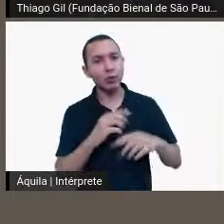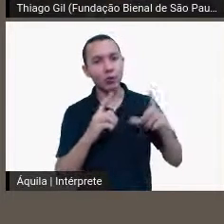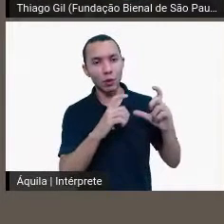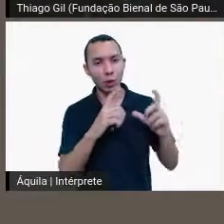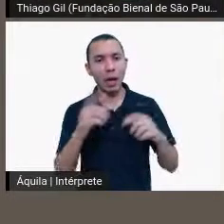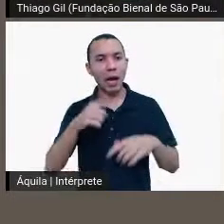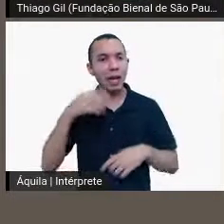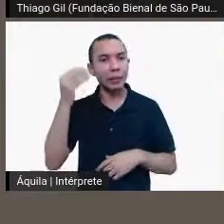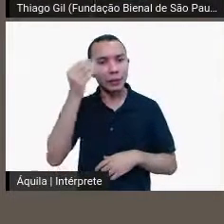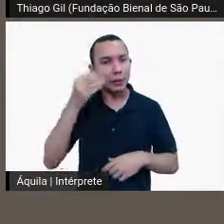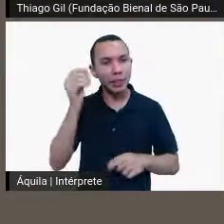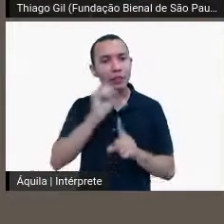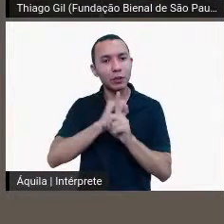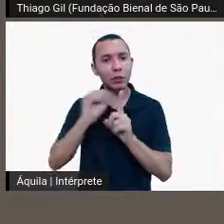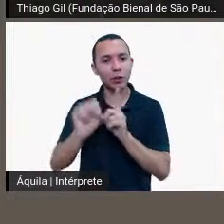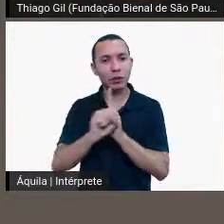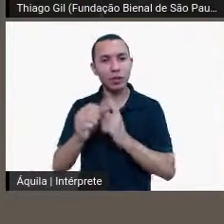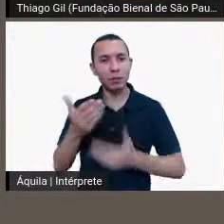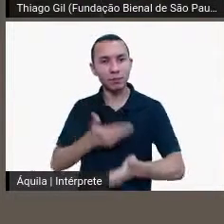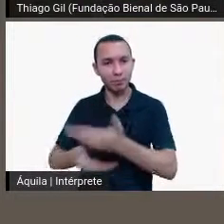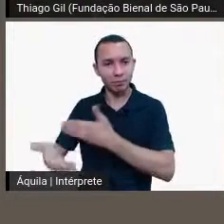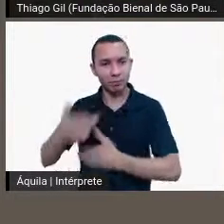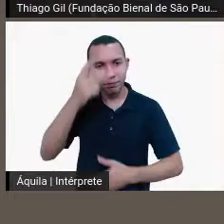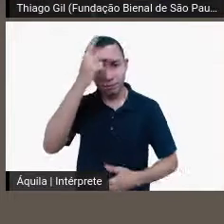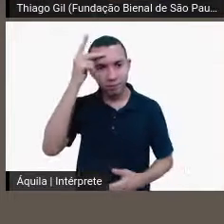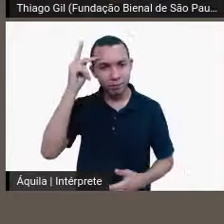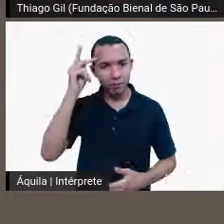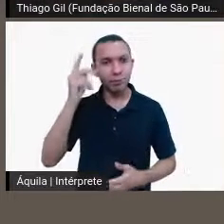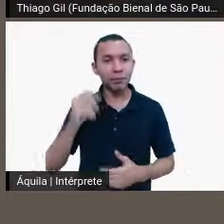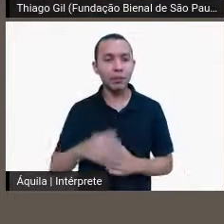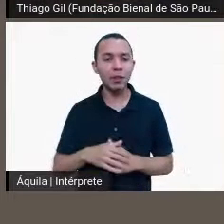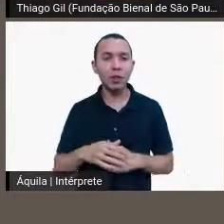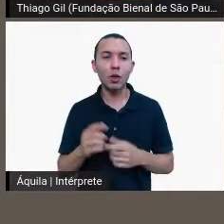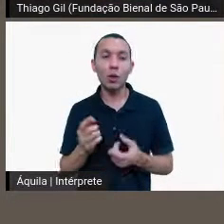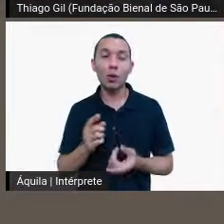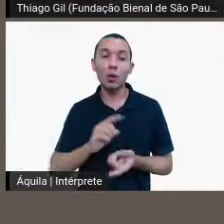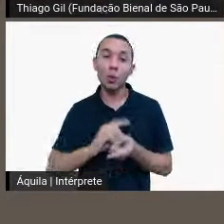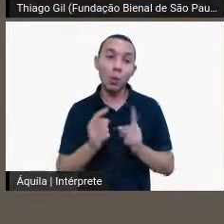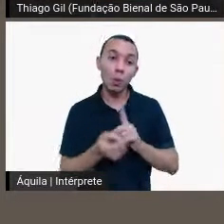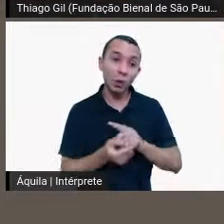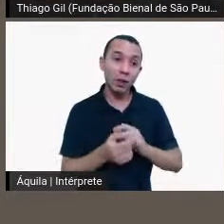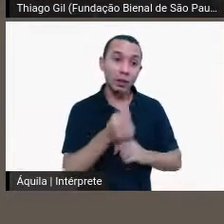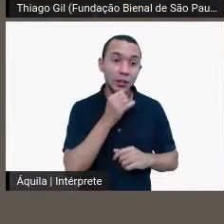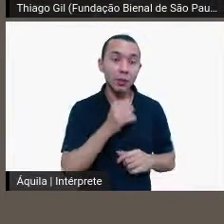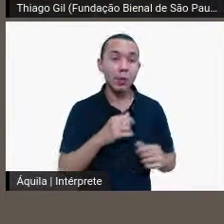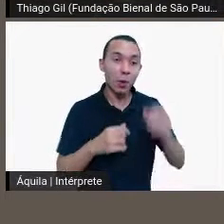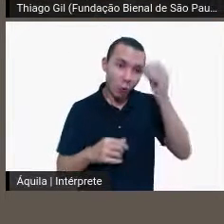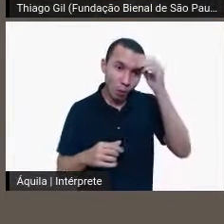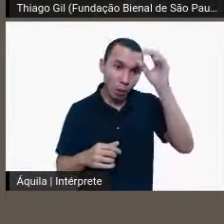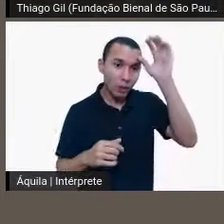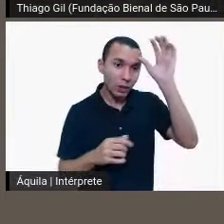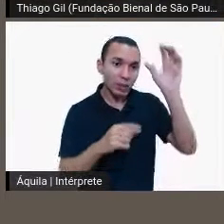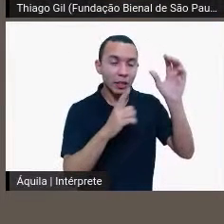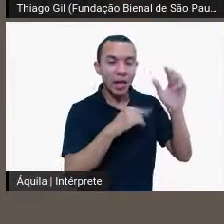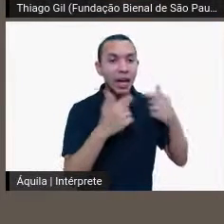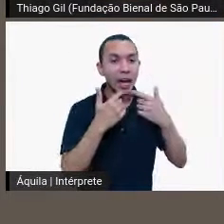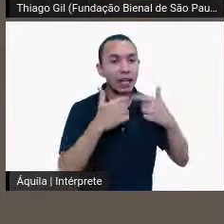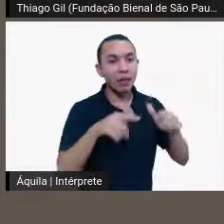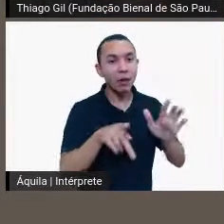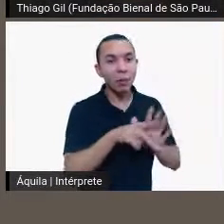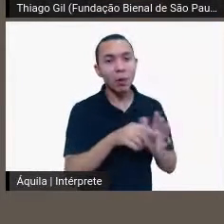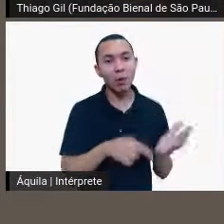experiência social, do que por um conhecimento, por um reconhecimento da fotografia como linguagem